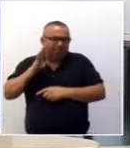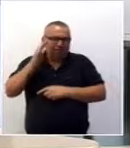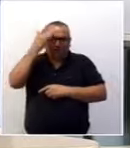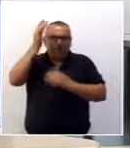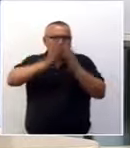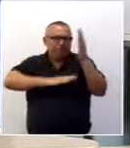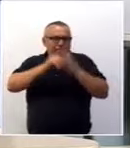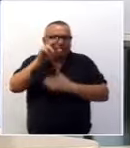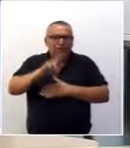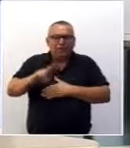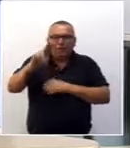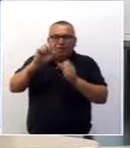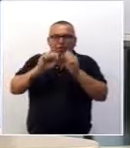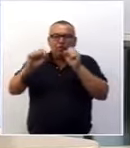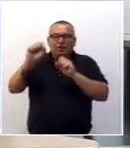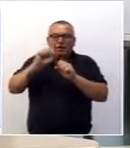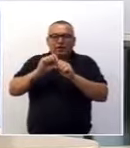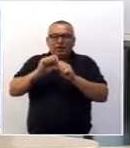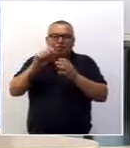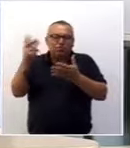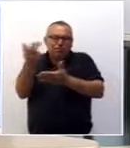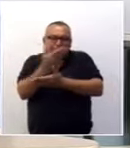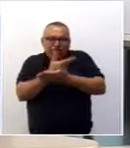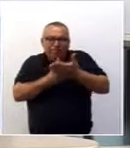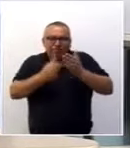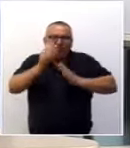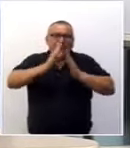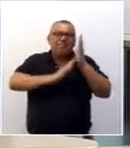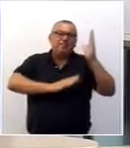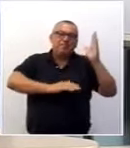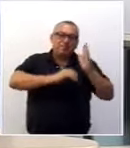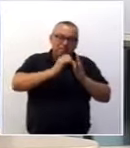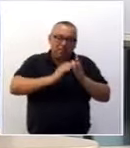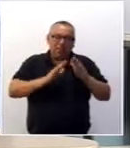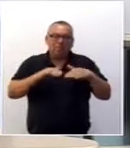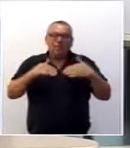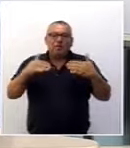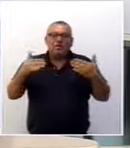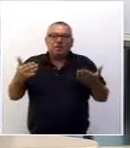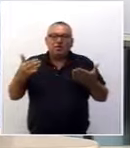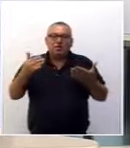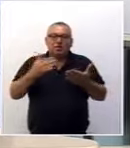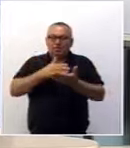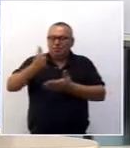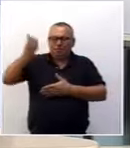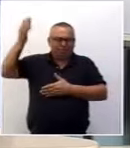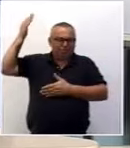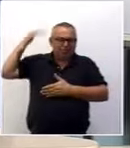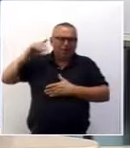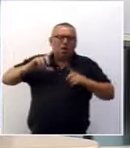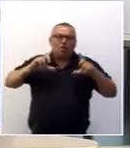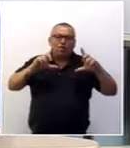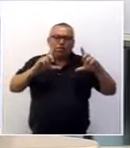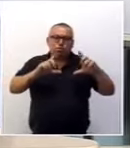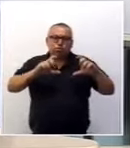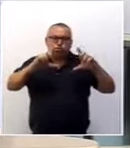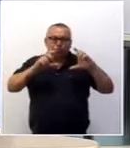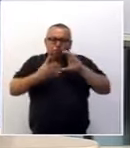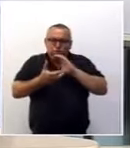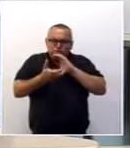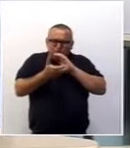época utilizavam para fazer os rascunhos das suas obras, né? Então, desde aquela época, a fotografia já começou a